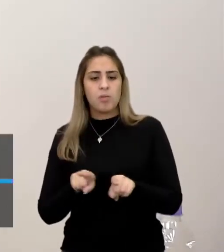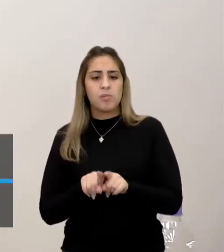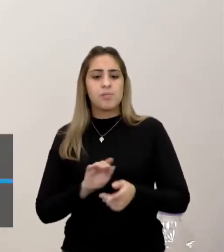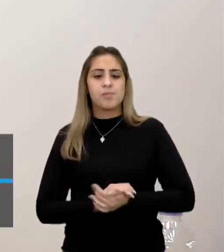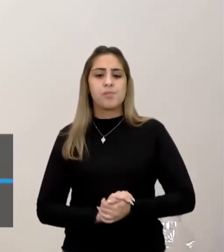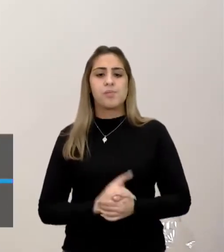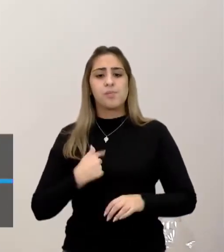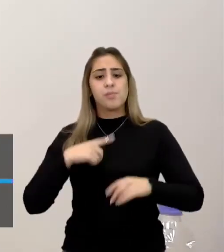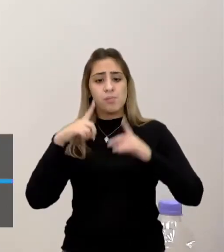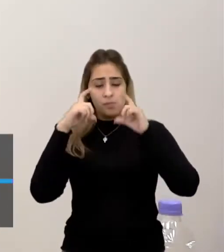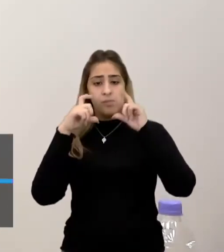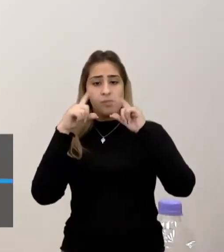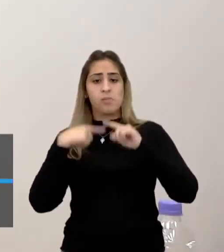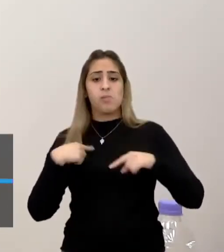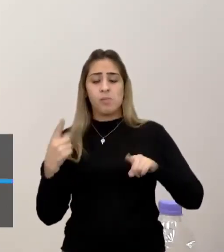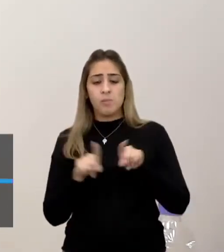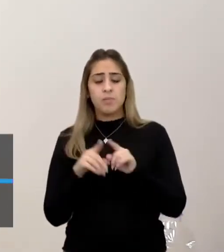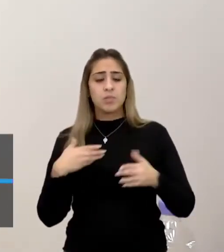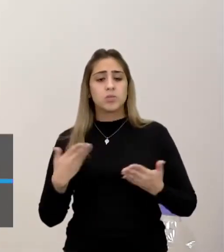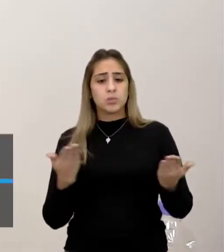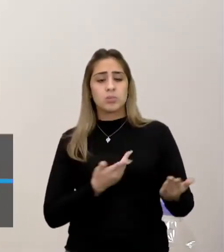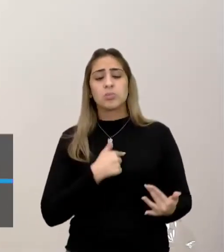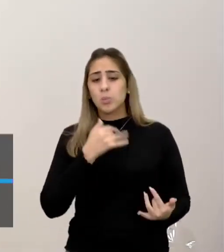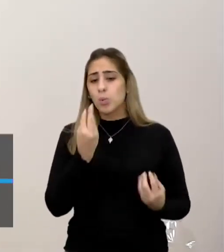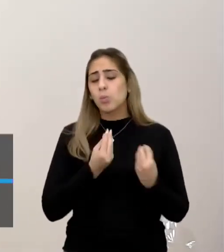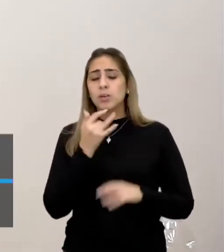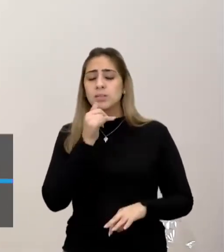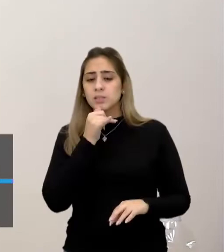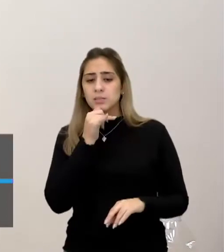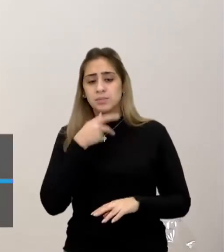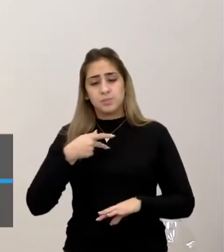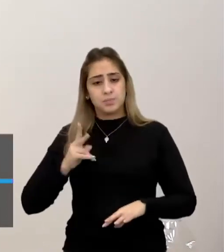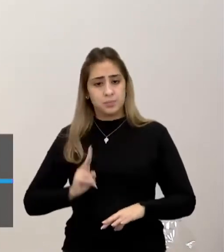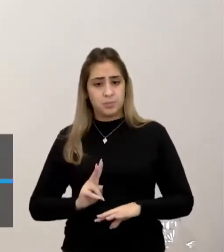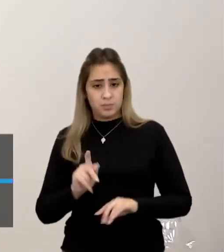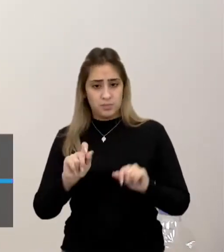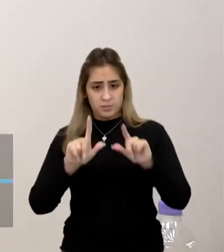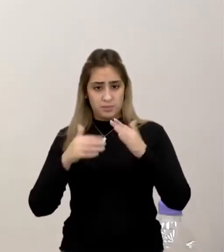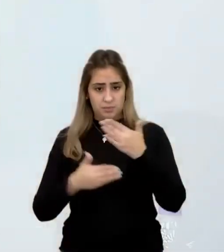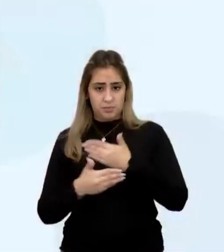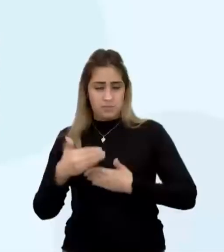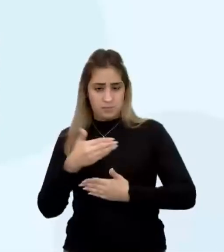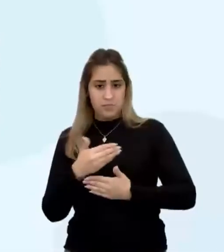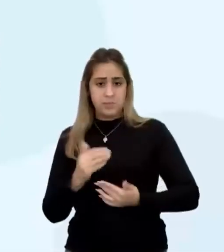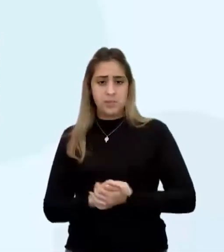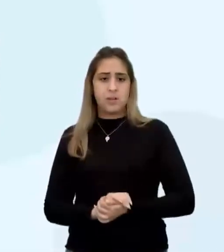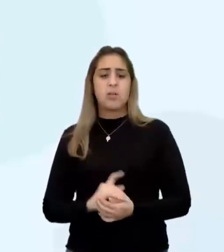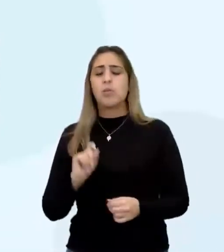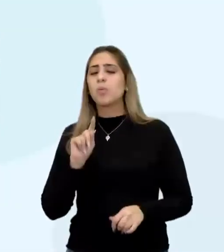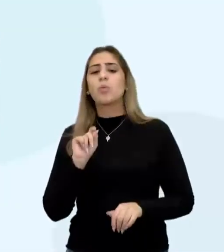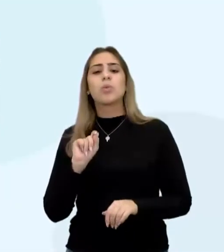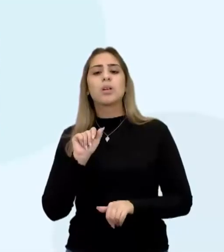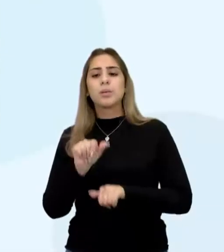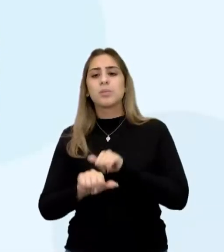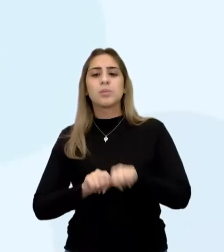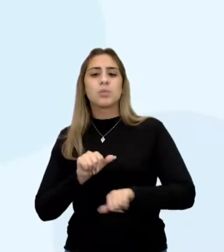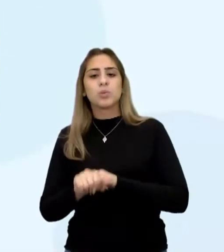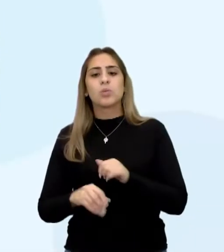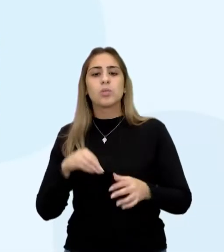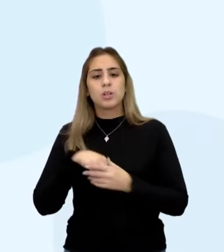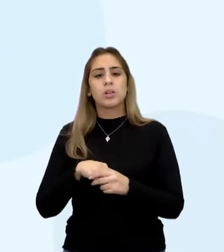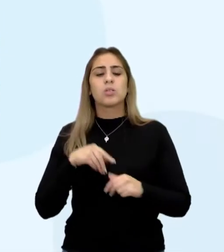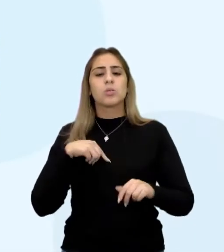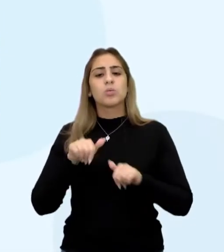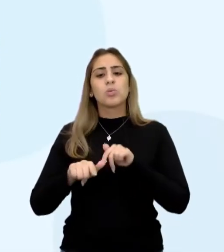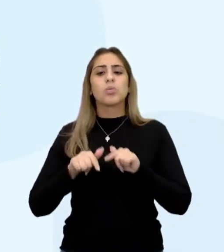e o fotógrafo que a gente trouxe aqui como exemplo. Continuando aqui na tela, diz lá o que mudou no mercado